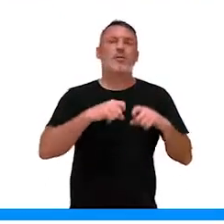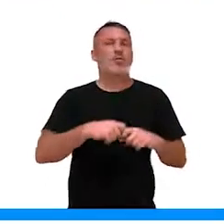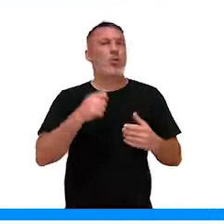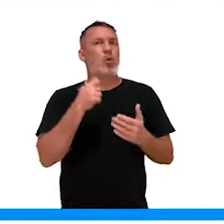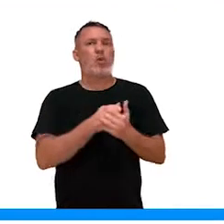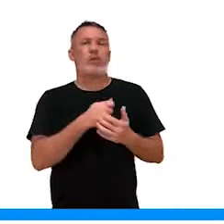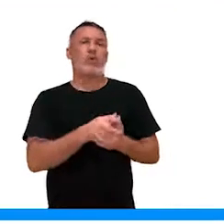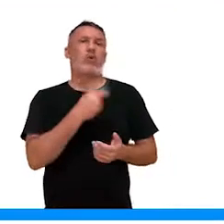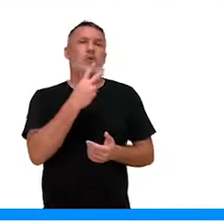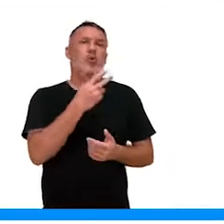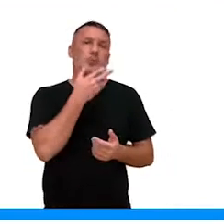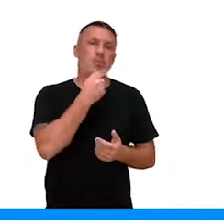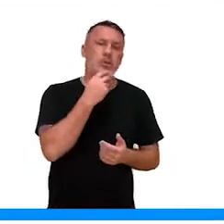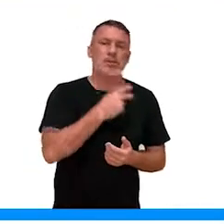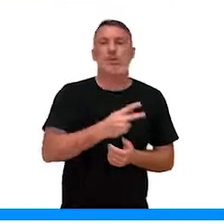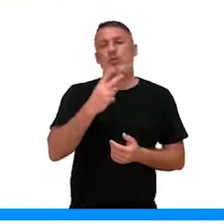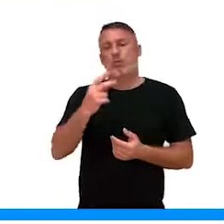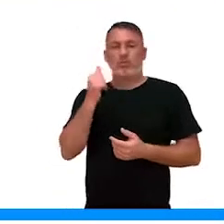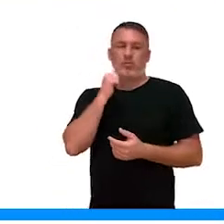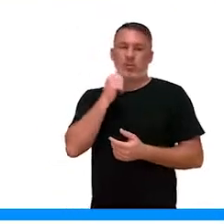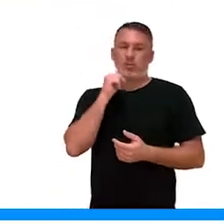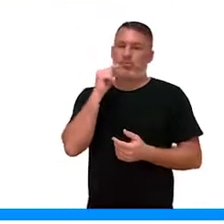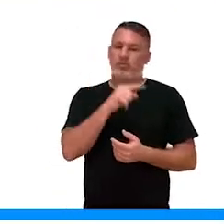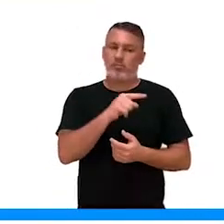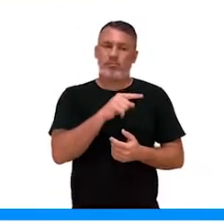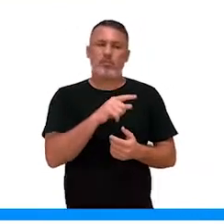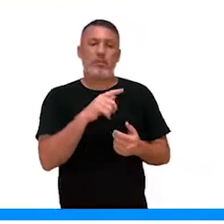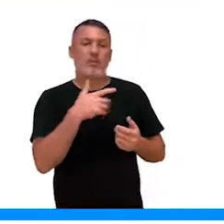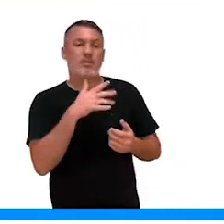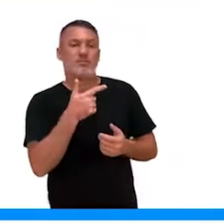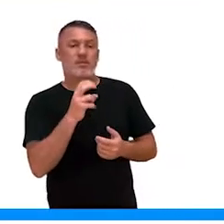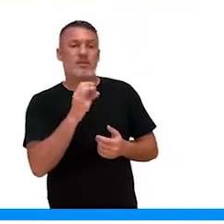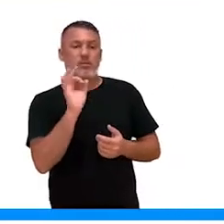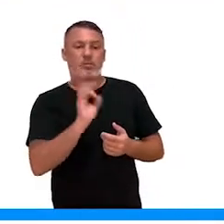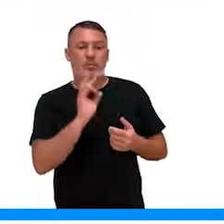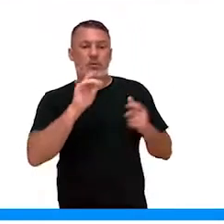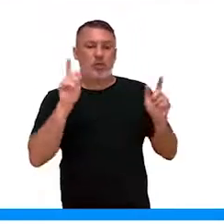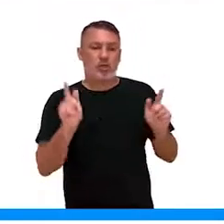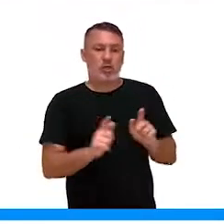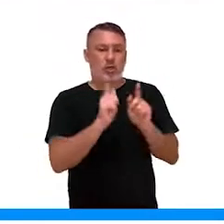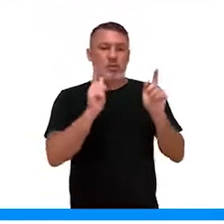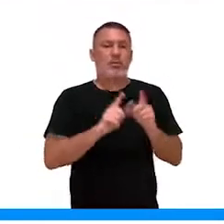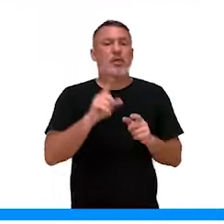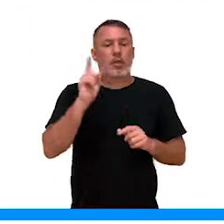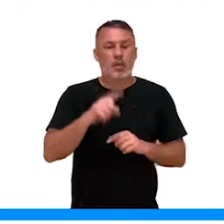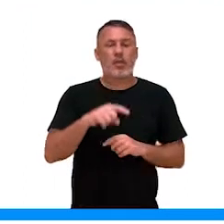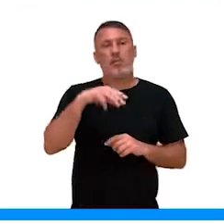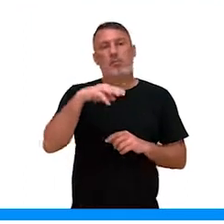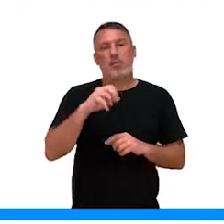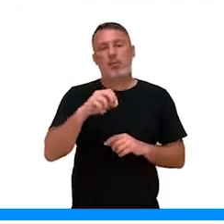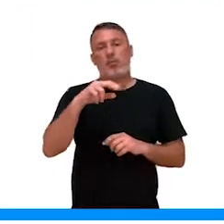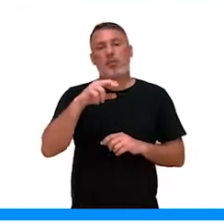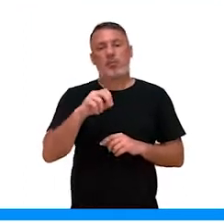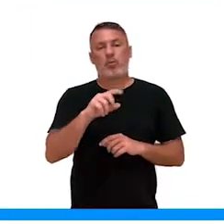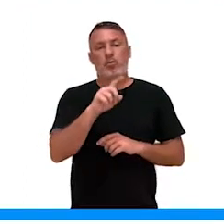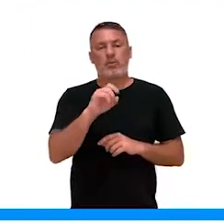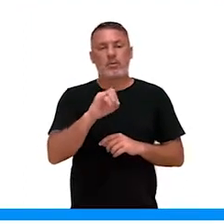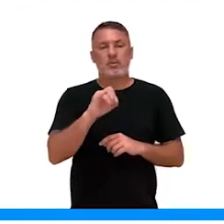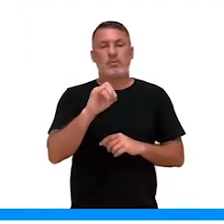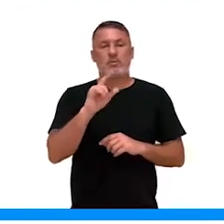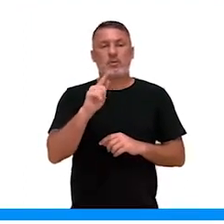mesmo sexo, obviamente. Ou são 2 meninos ou são 2 meninas. Cerca de 25% dos gêmeos